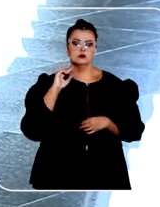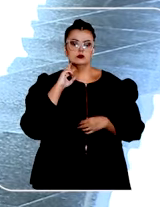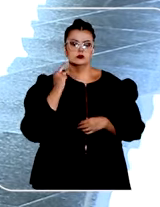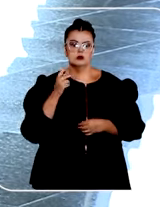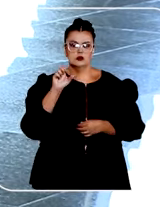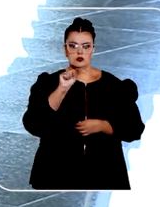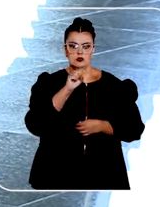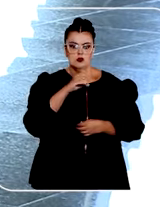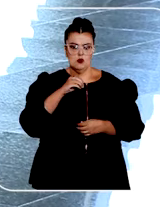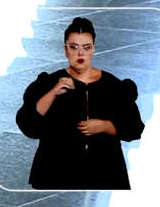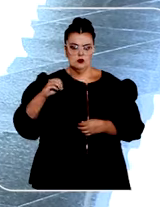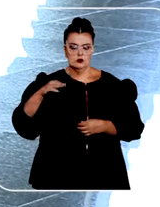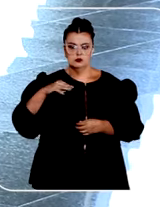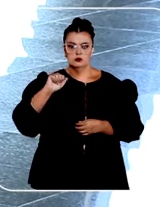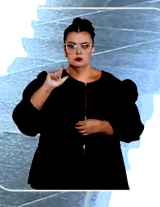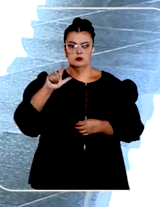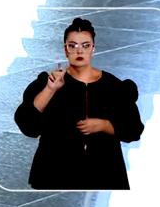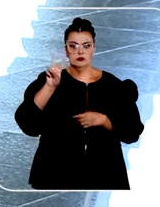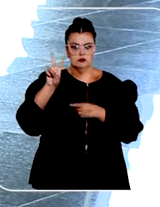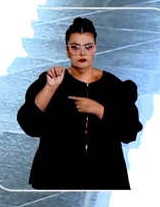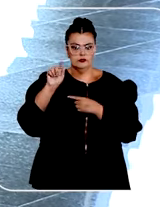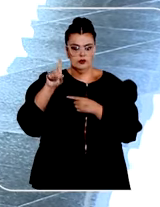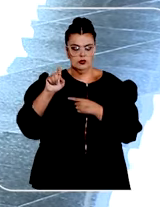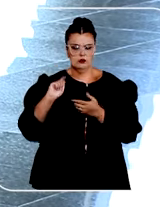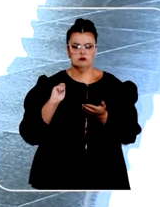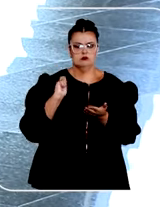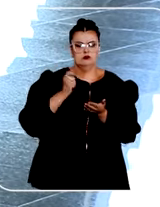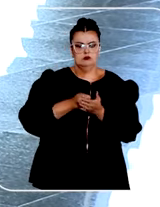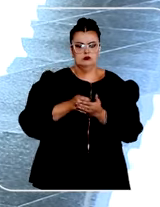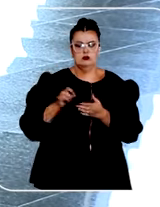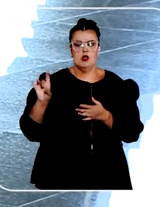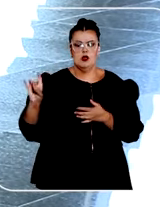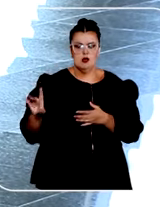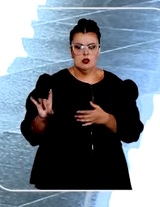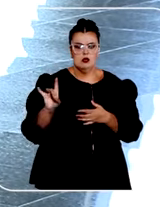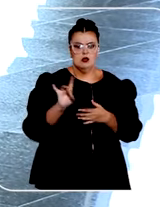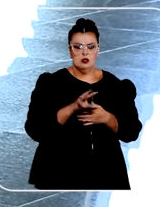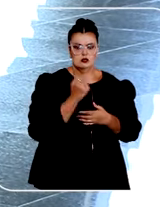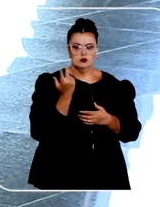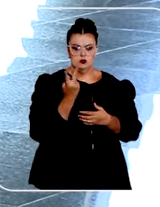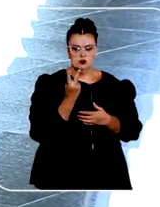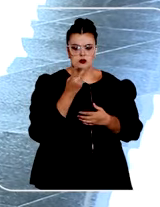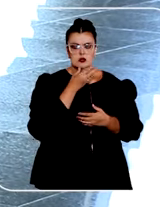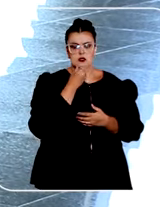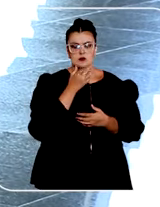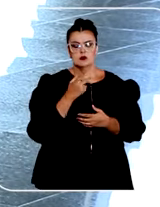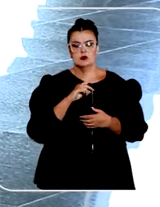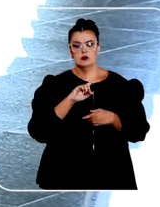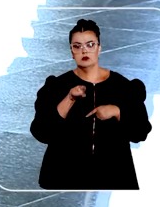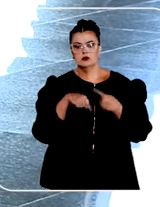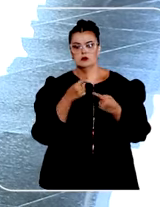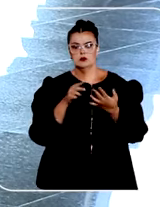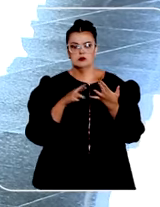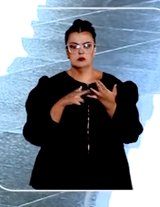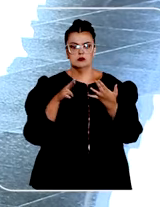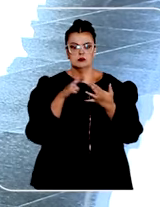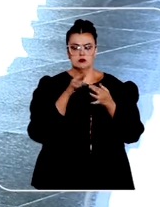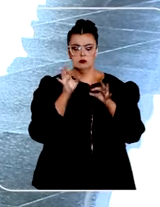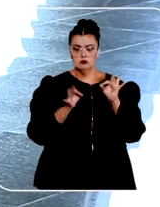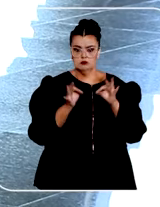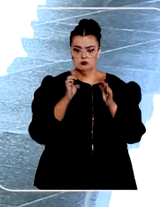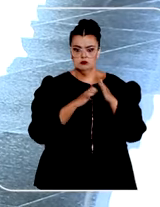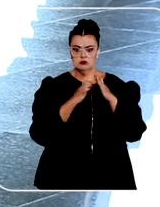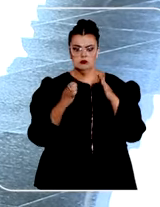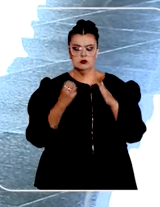800.000 a indenização que a Vale deveria pagar a cada um dos dois irmãos porém ao julgar o recurso da empresa a